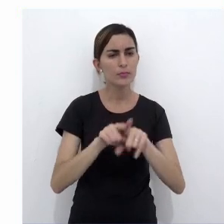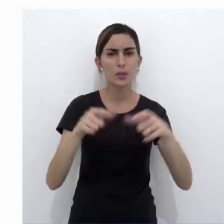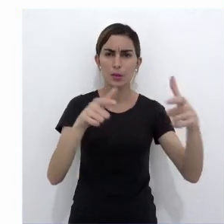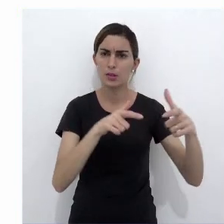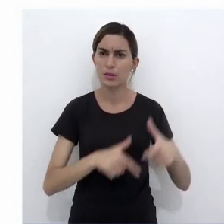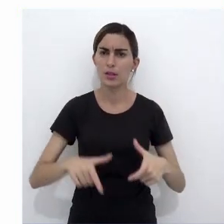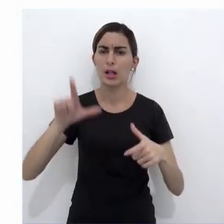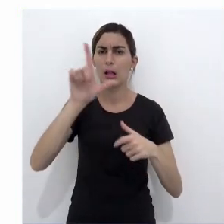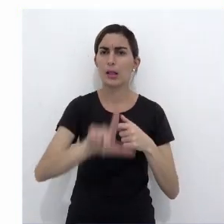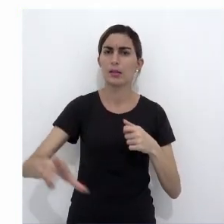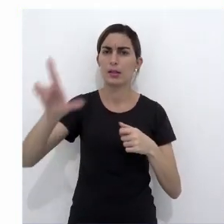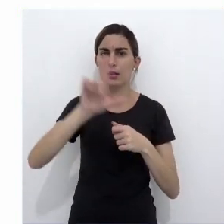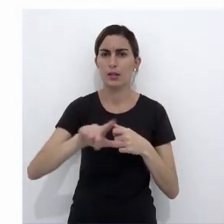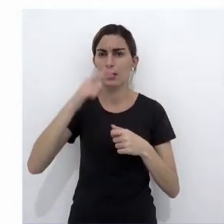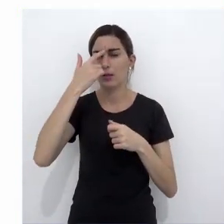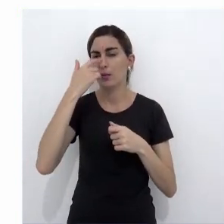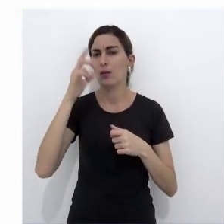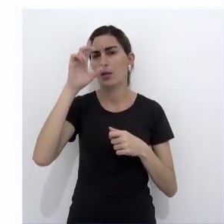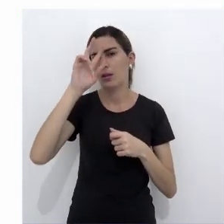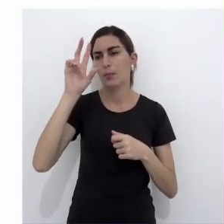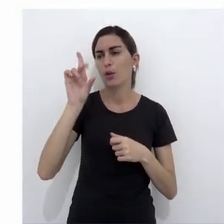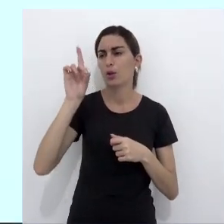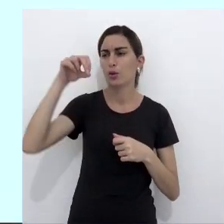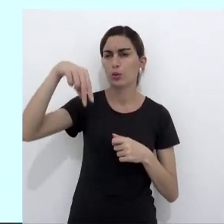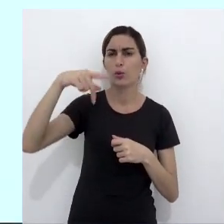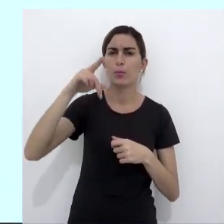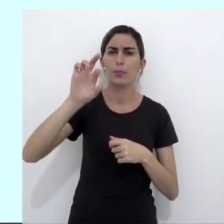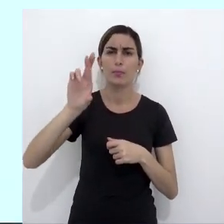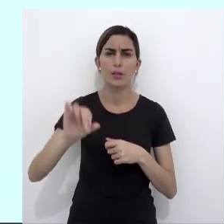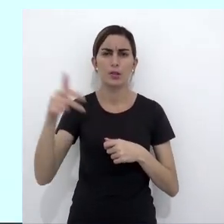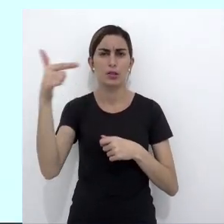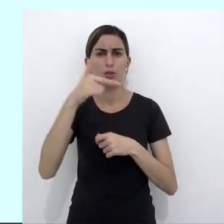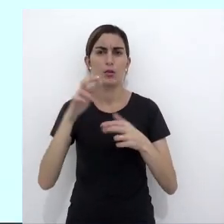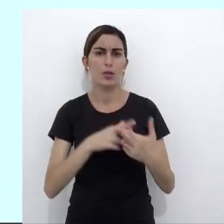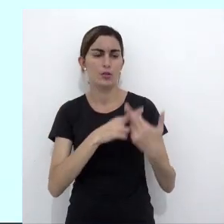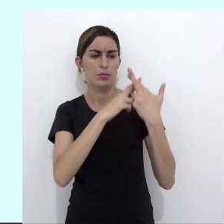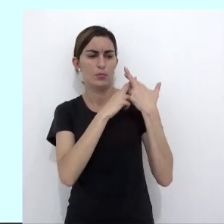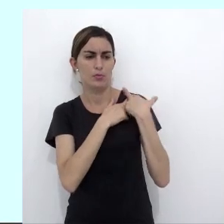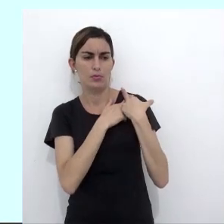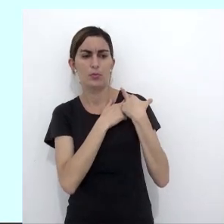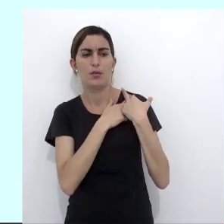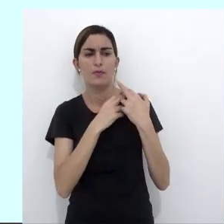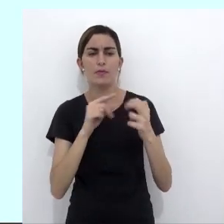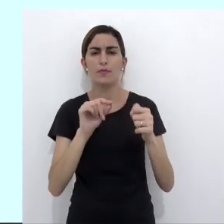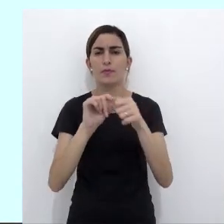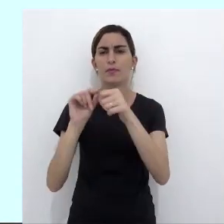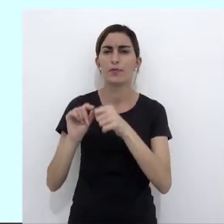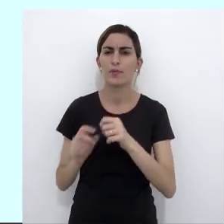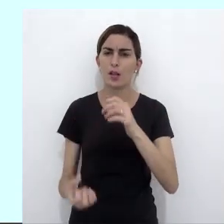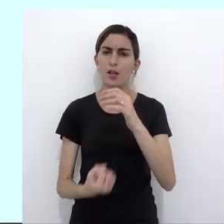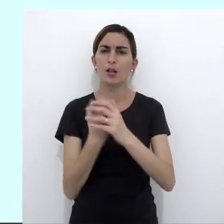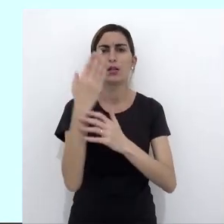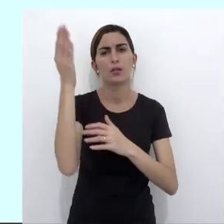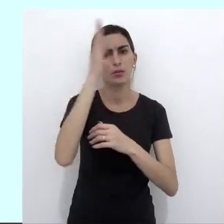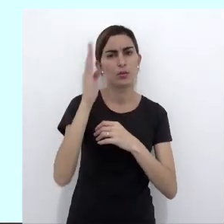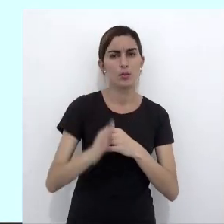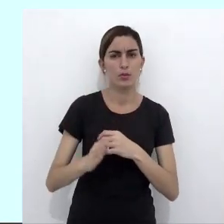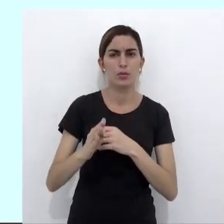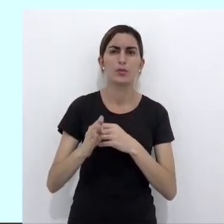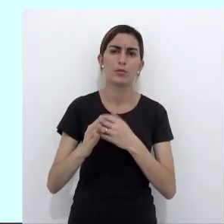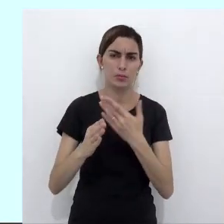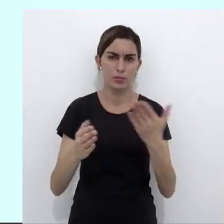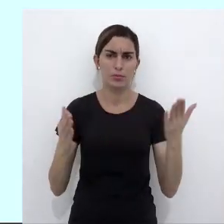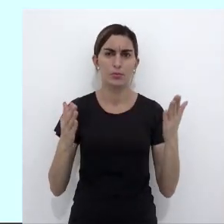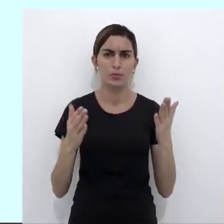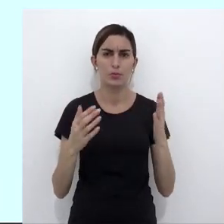literários. Lembrando que Dom Pedro II foi o responsável aí de criar no Brasil o IHGB, o